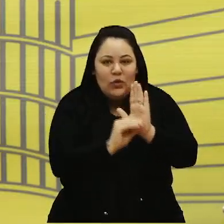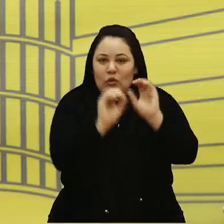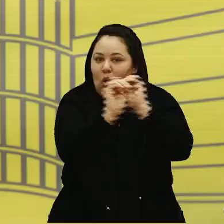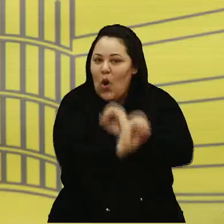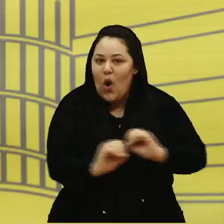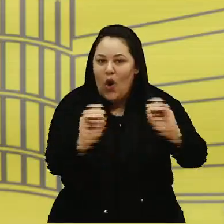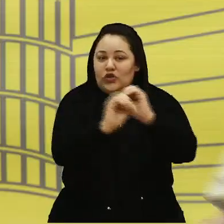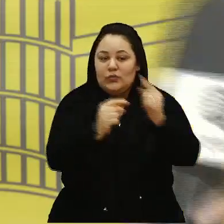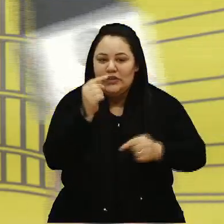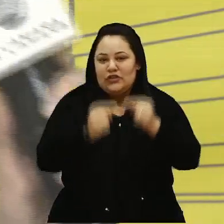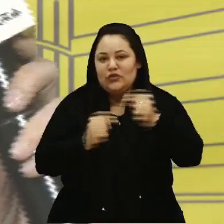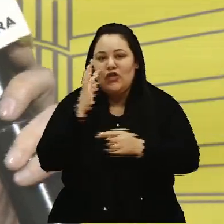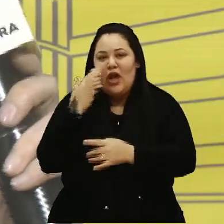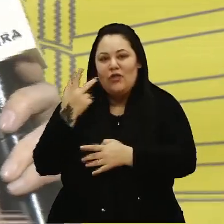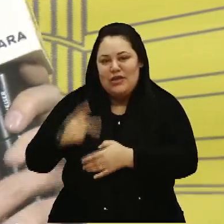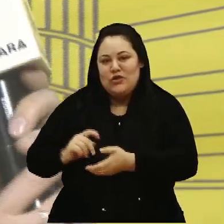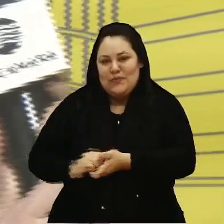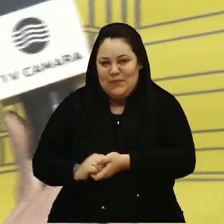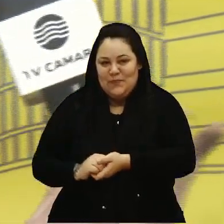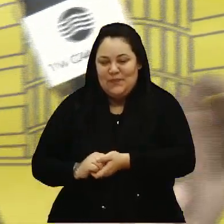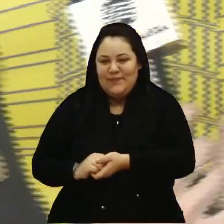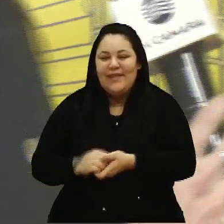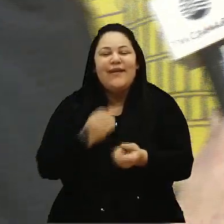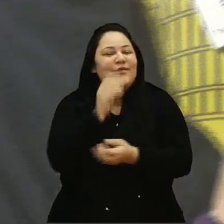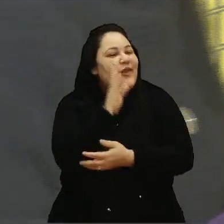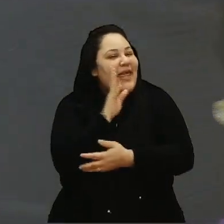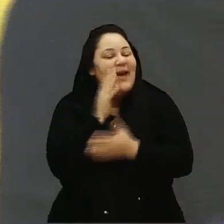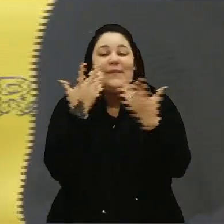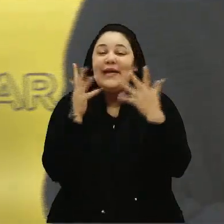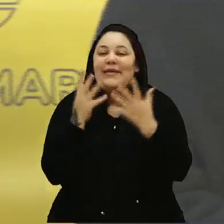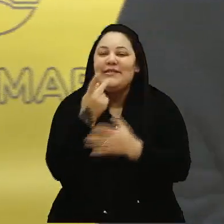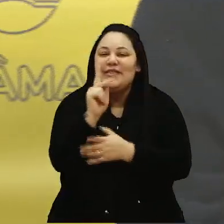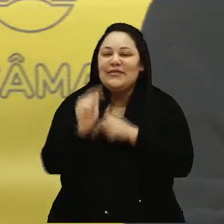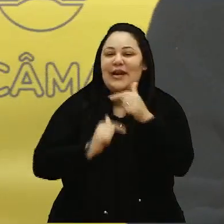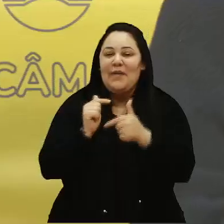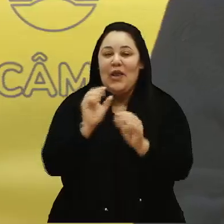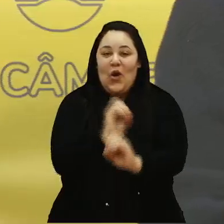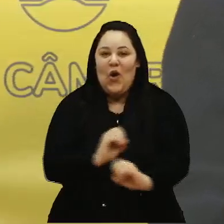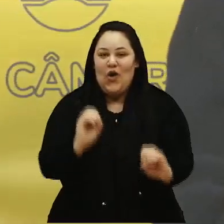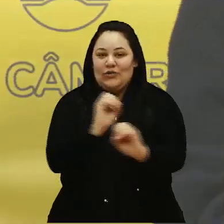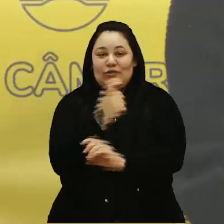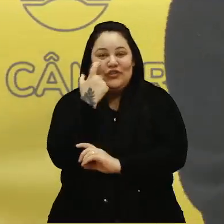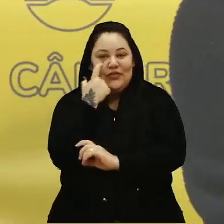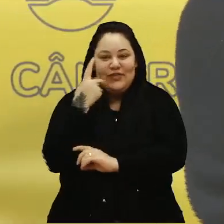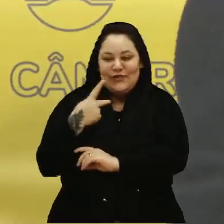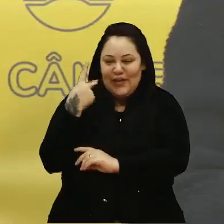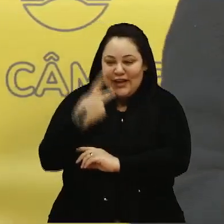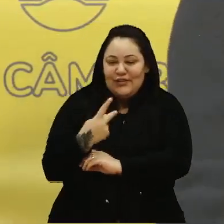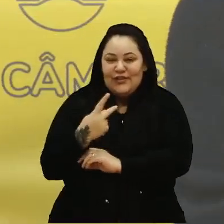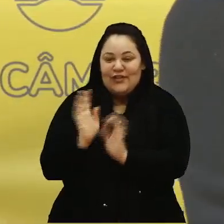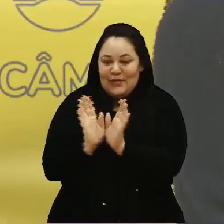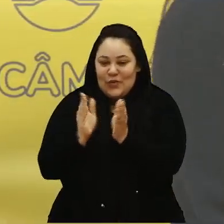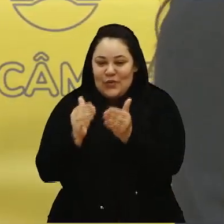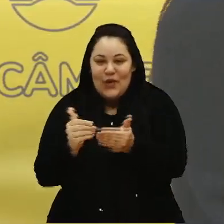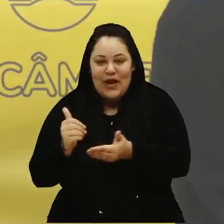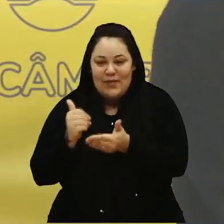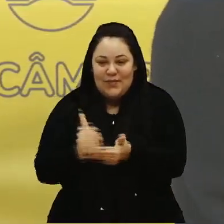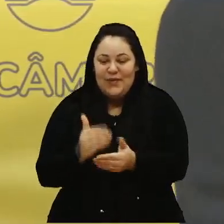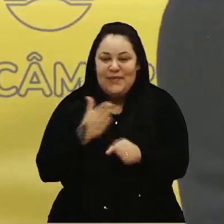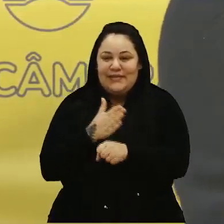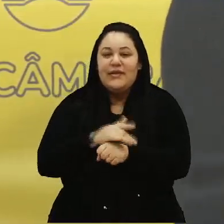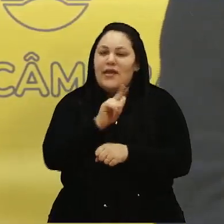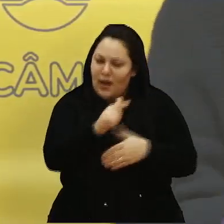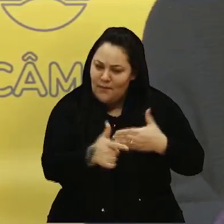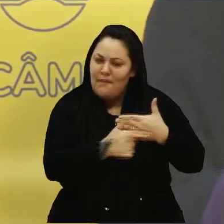discutir algo que é tão importante. Muito legal. Parabéns pelo trabalho tão bacana, né? Quando a gente vê os vereadores fazendo frentes que envolvem, e esse é o papel